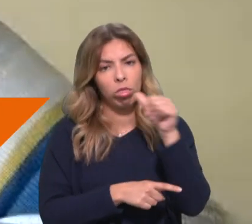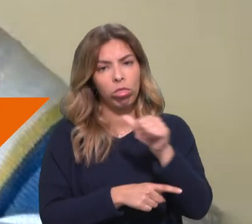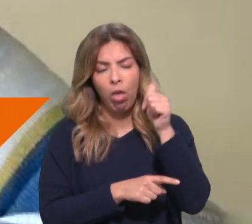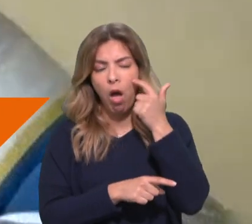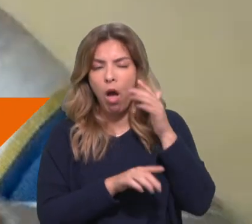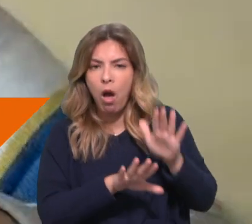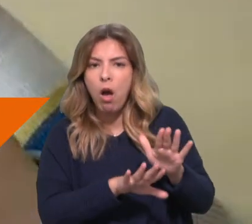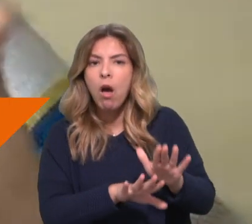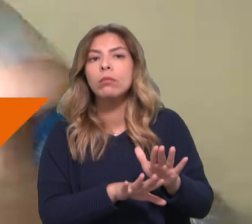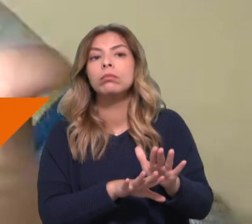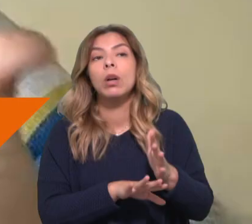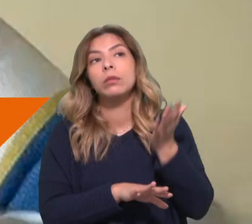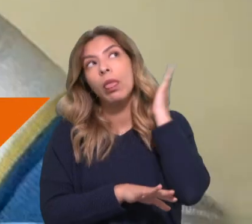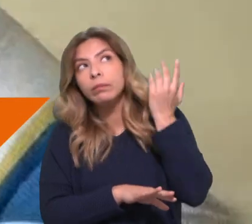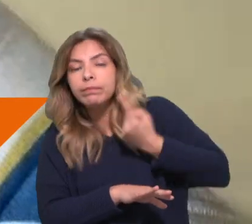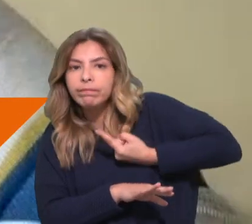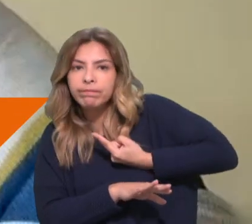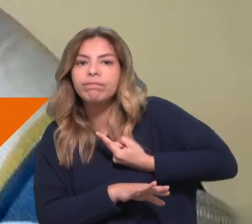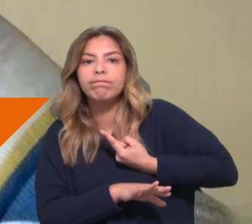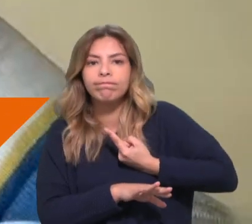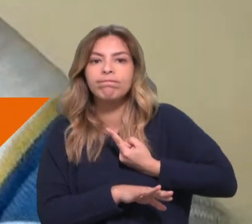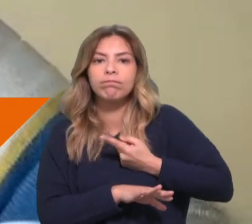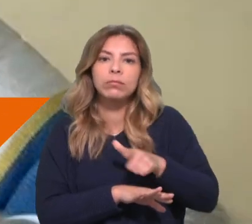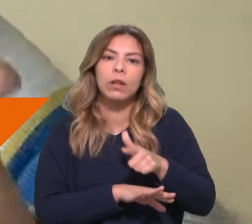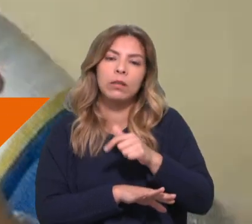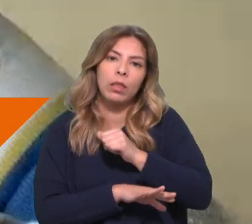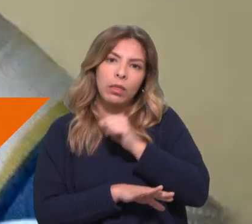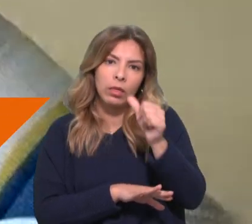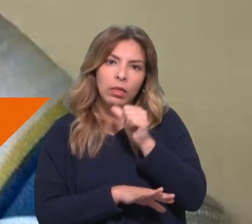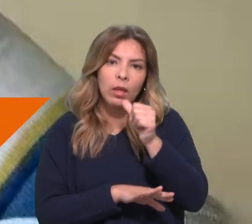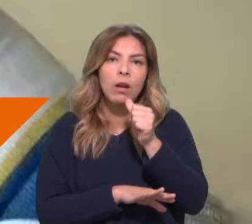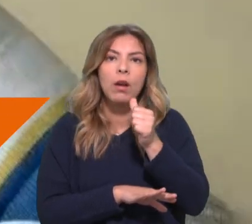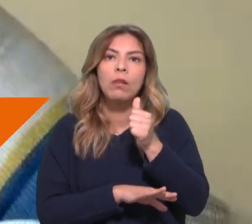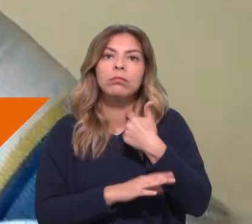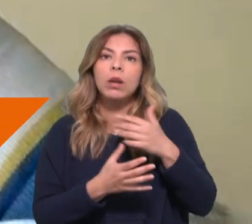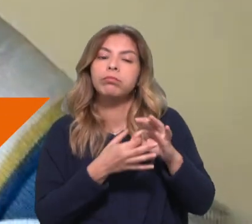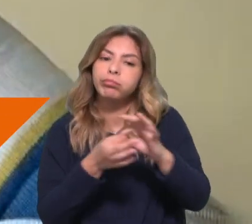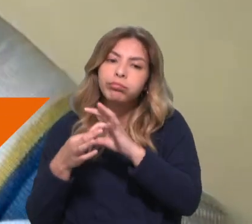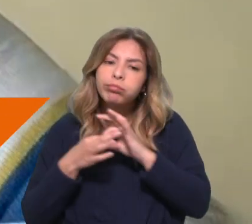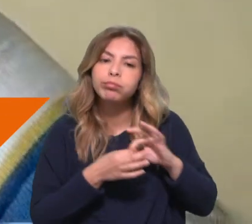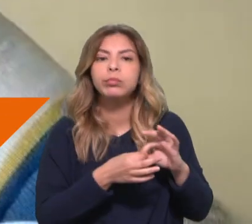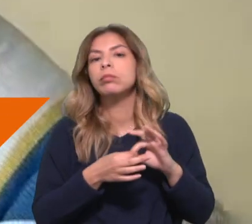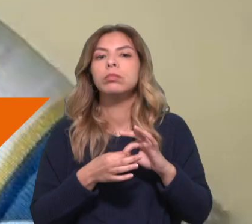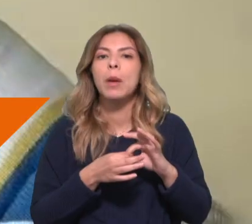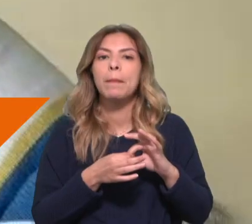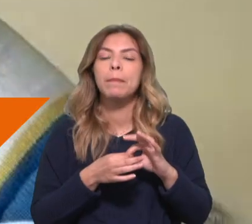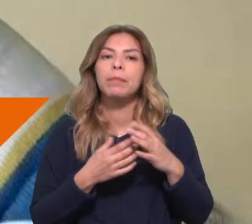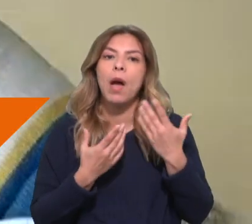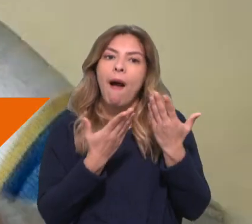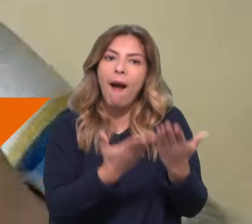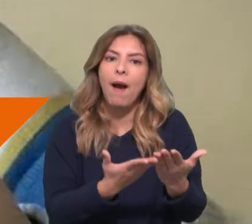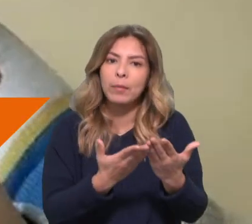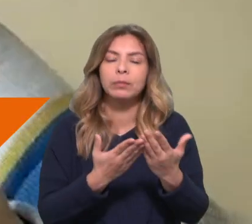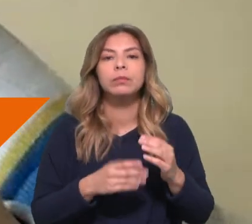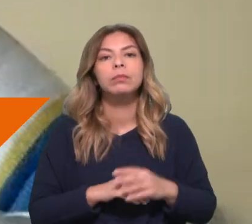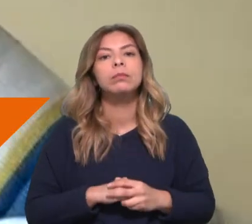somos somos convidados a interpretar a iconografia e a iconologia daquelas que são as peças que estão lá presentes.